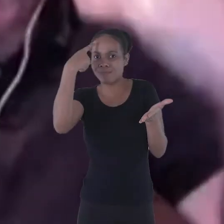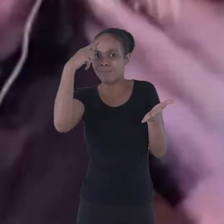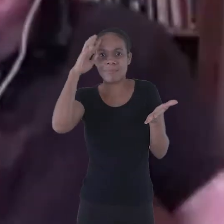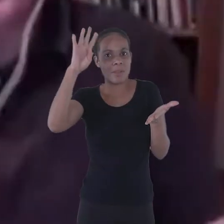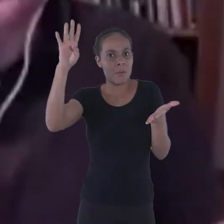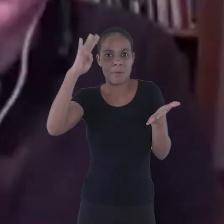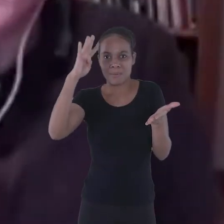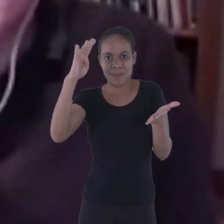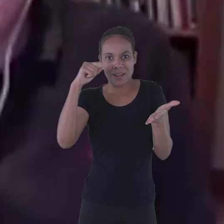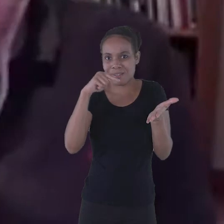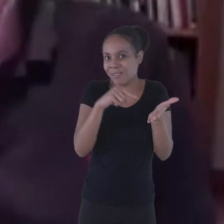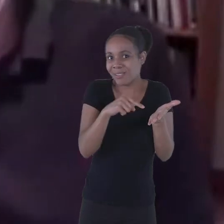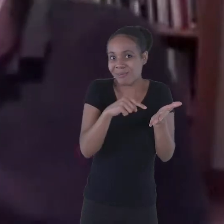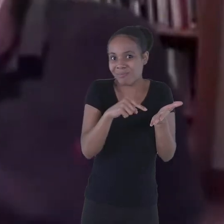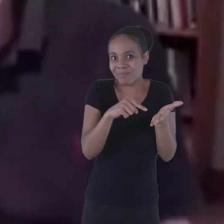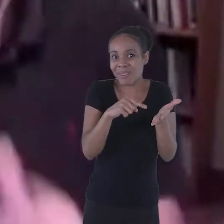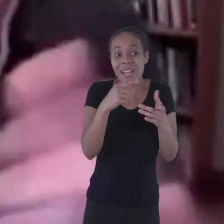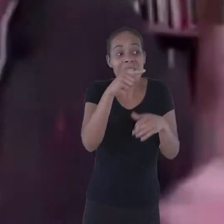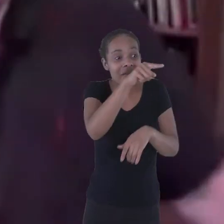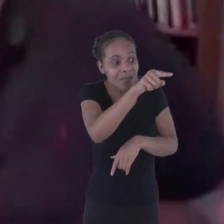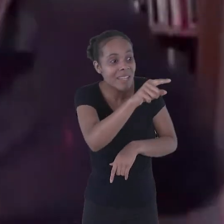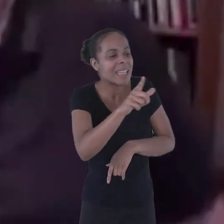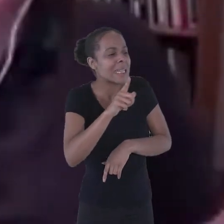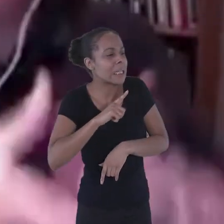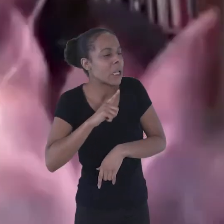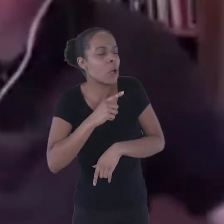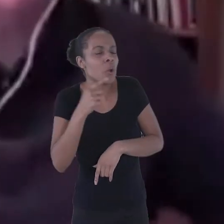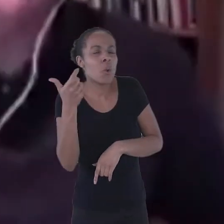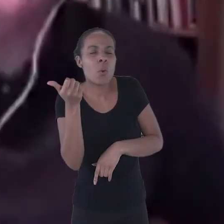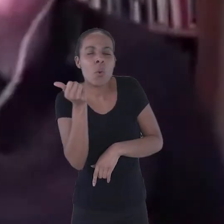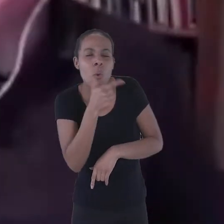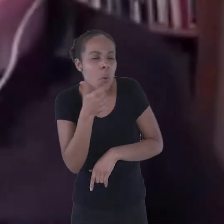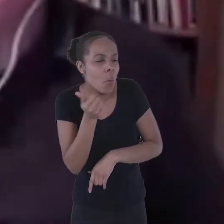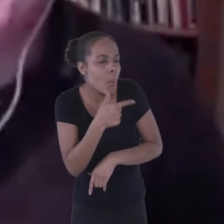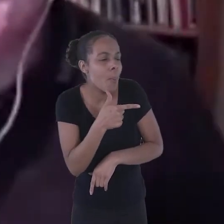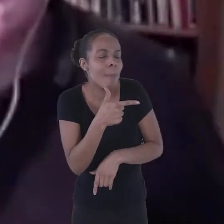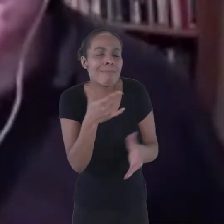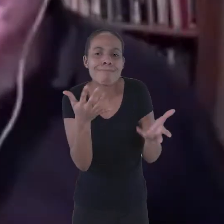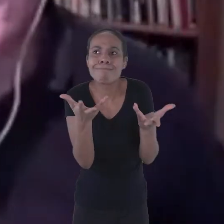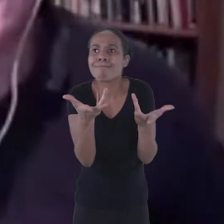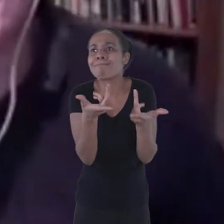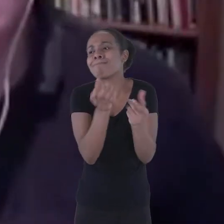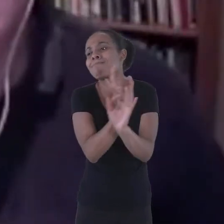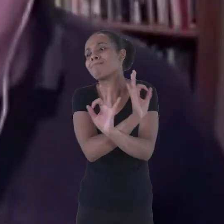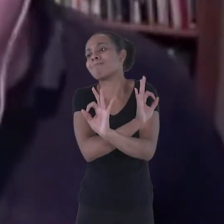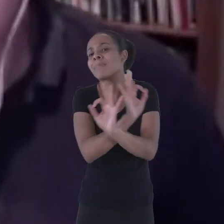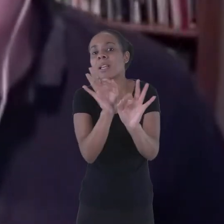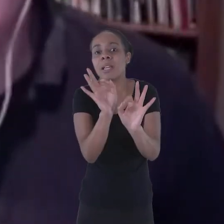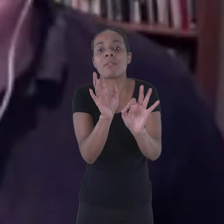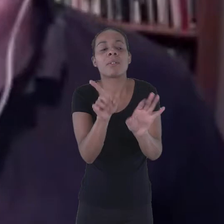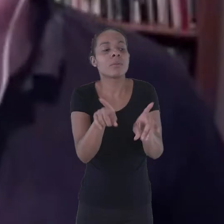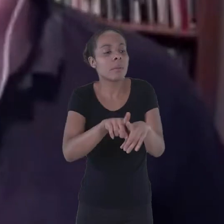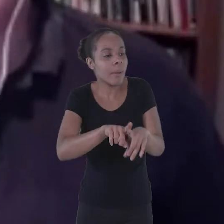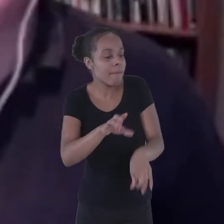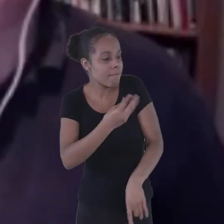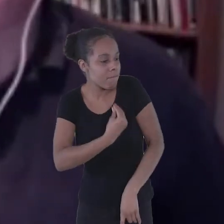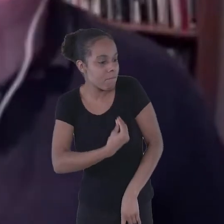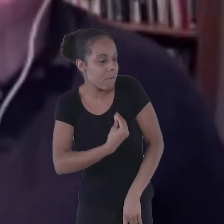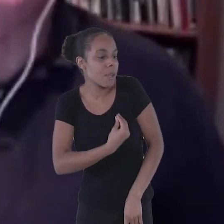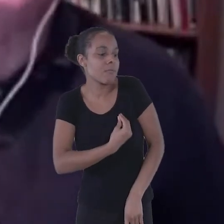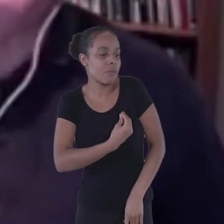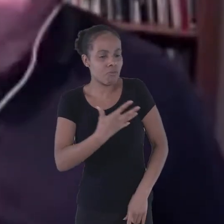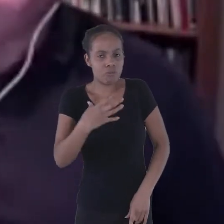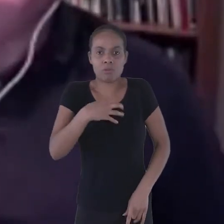um humor incrível, né? que lida com a vida de uma maneira super bacana, e que você vai esperar